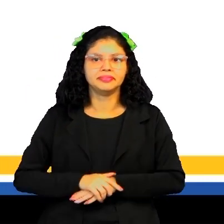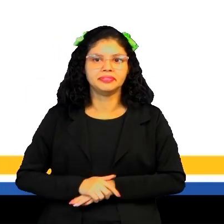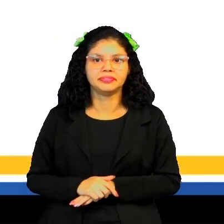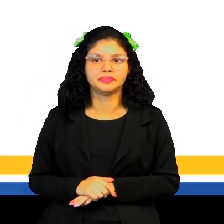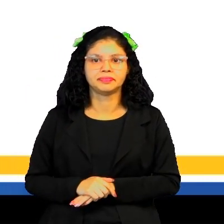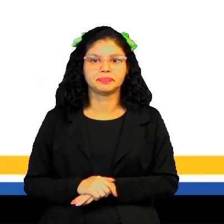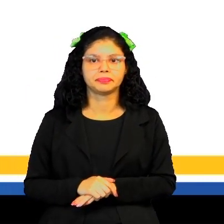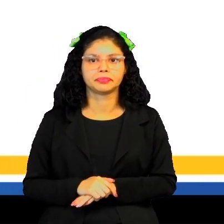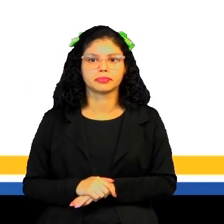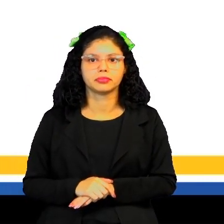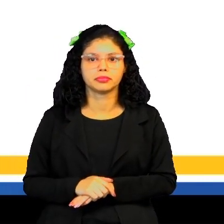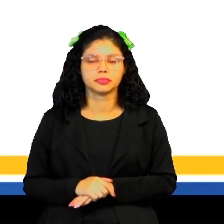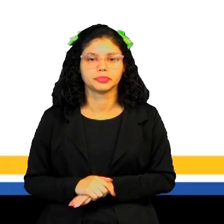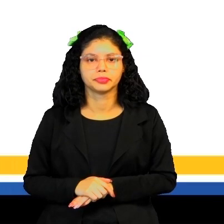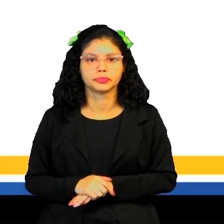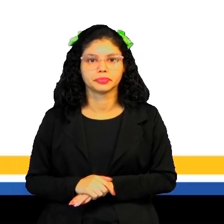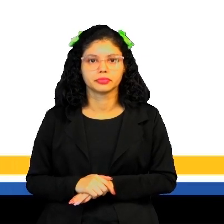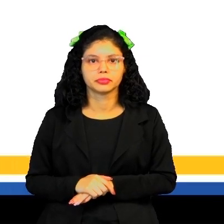na resposta.